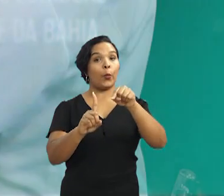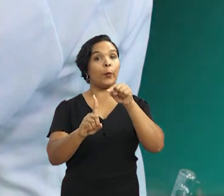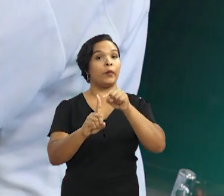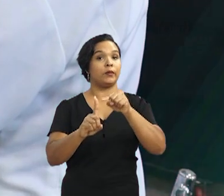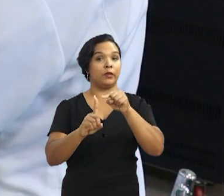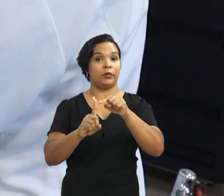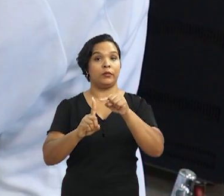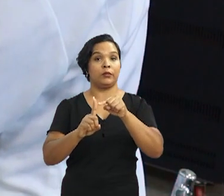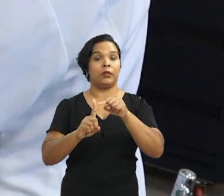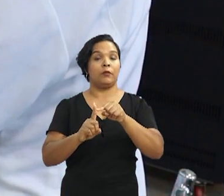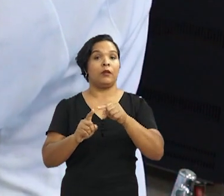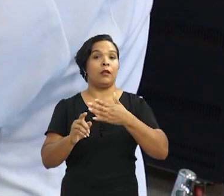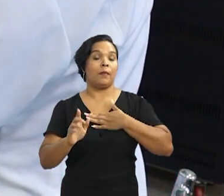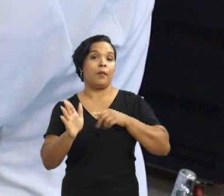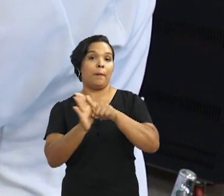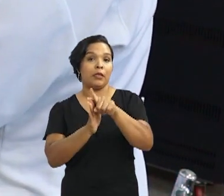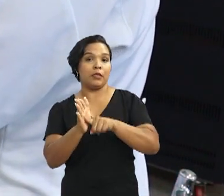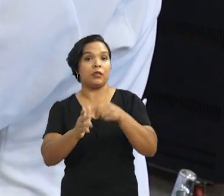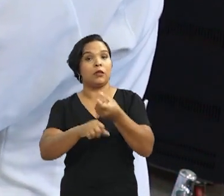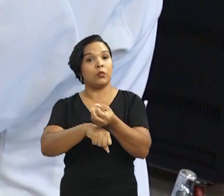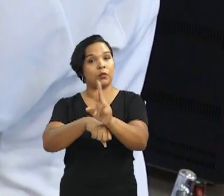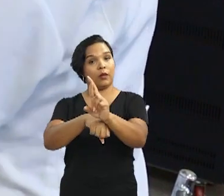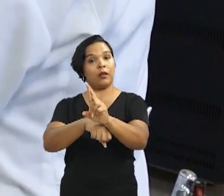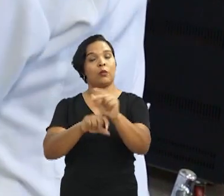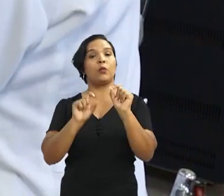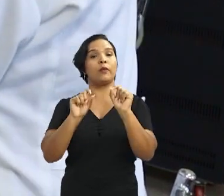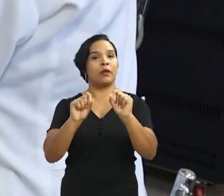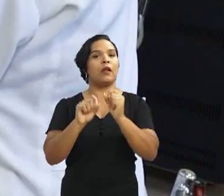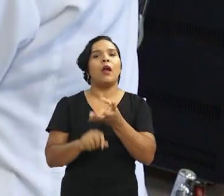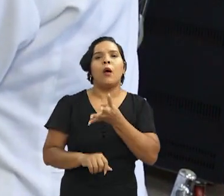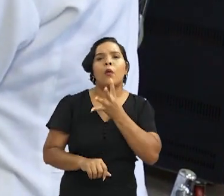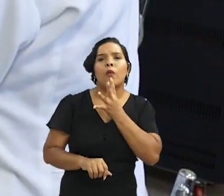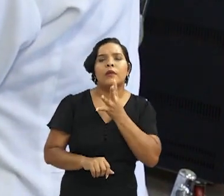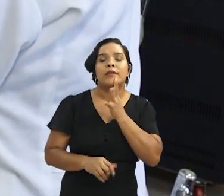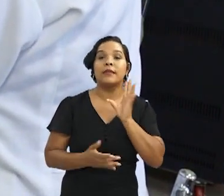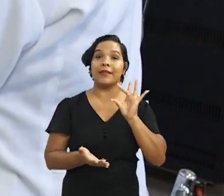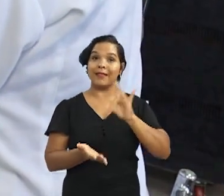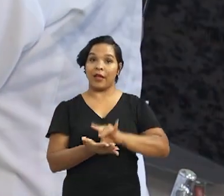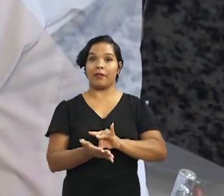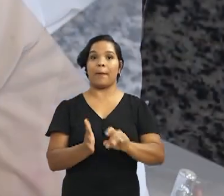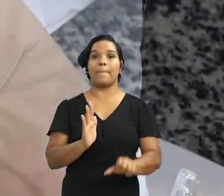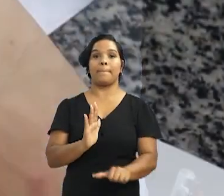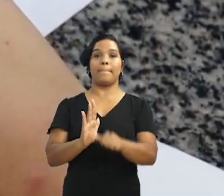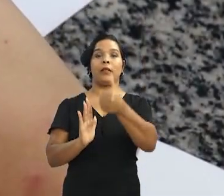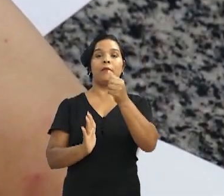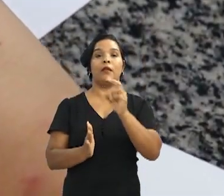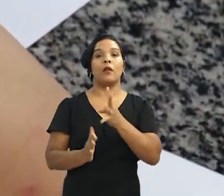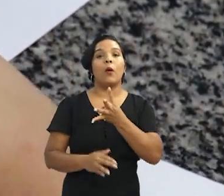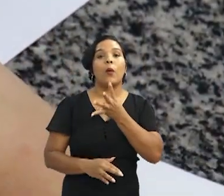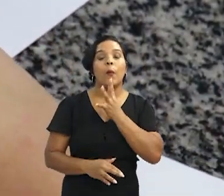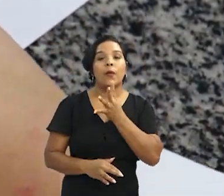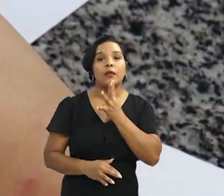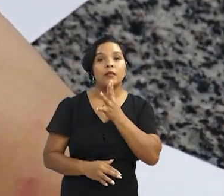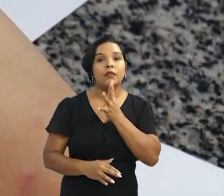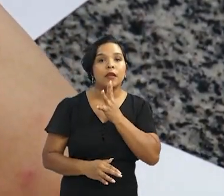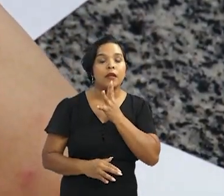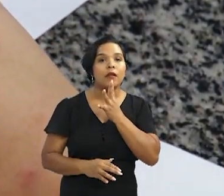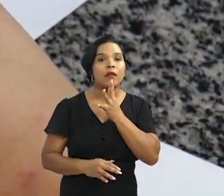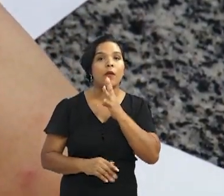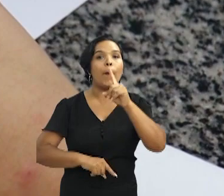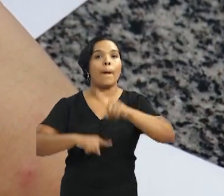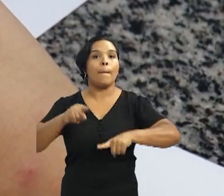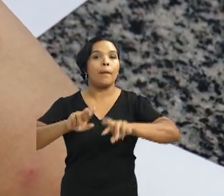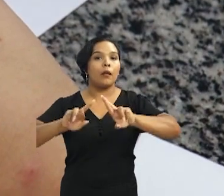O objetivo da minha pesquisa de doutorado é conhecer, na verdade, primeiro, conhecer